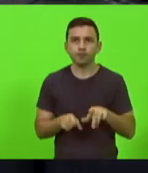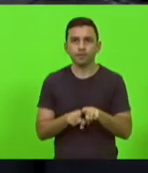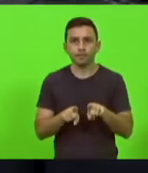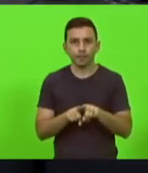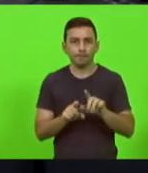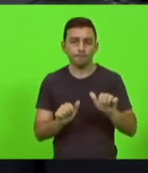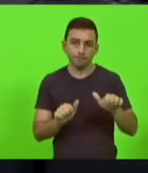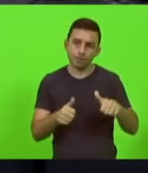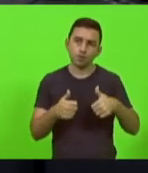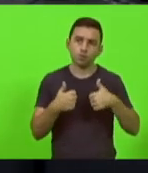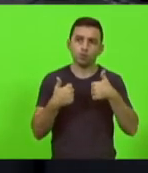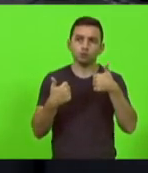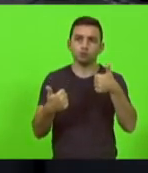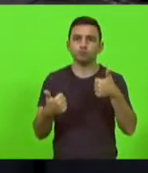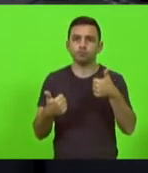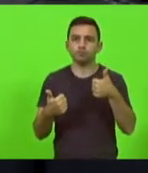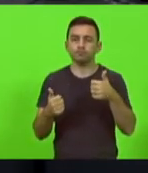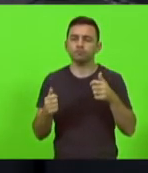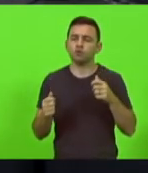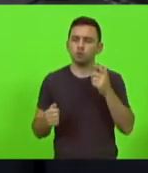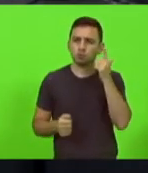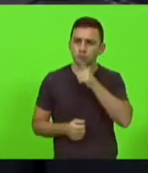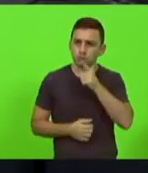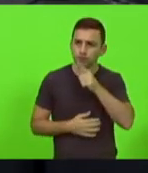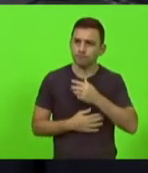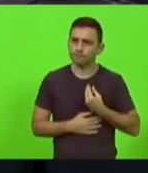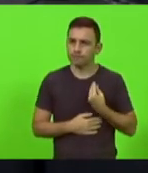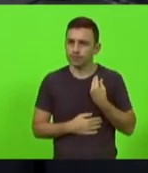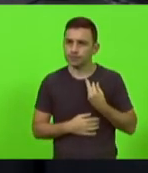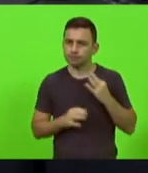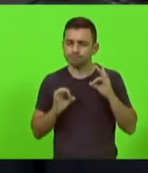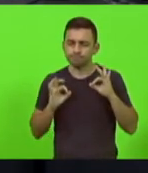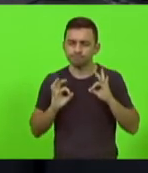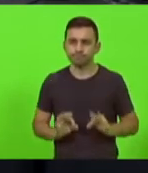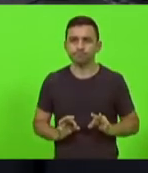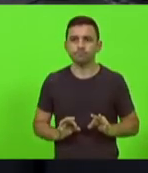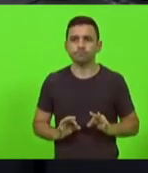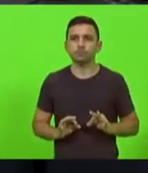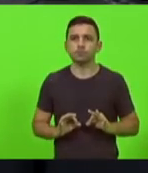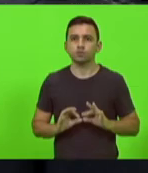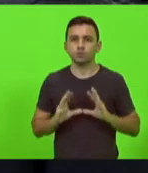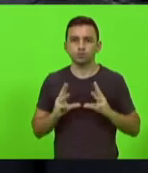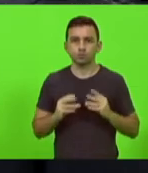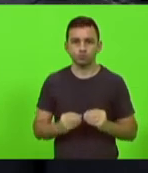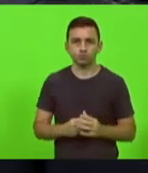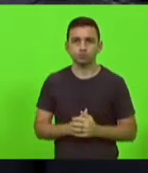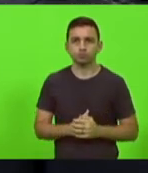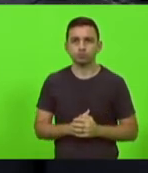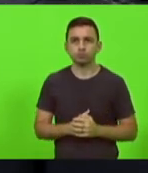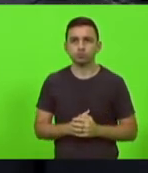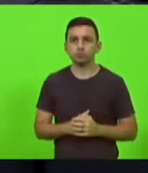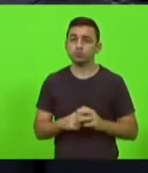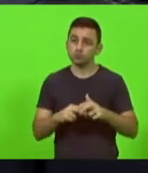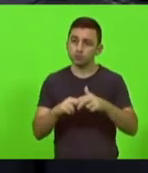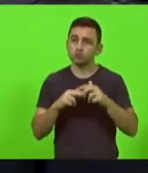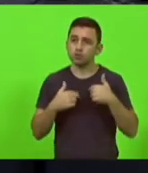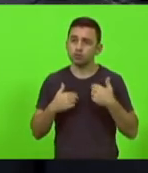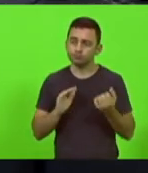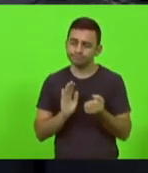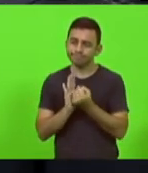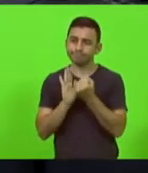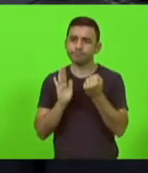dar uma vida mais digna a todos. Por isso, deixo